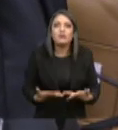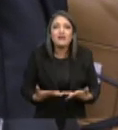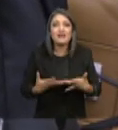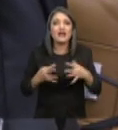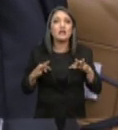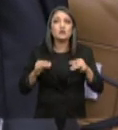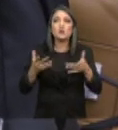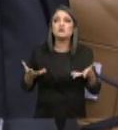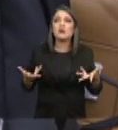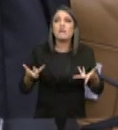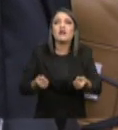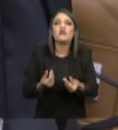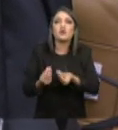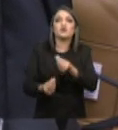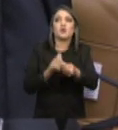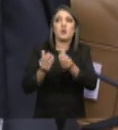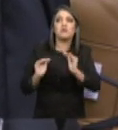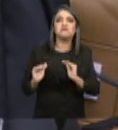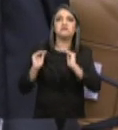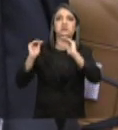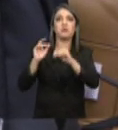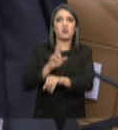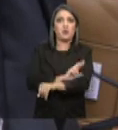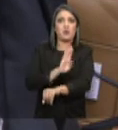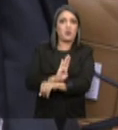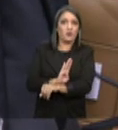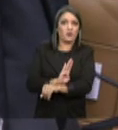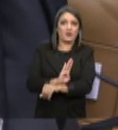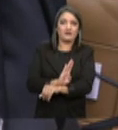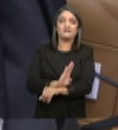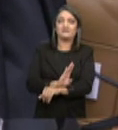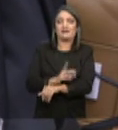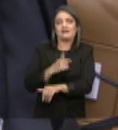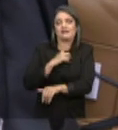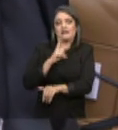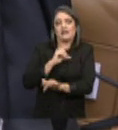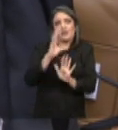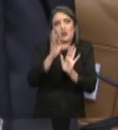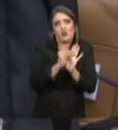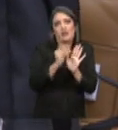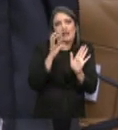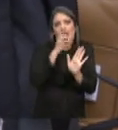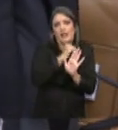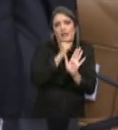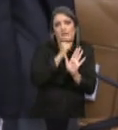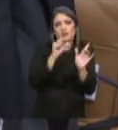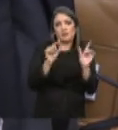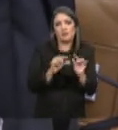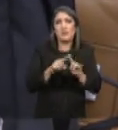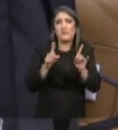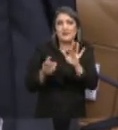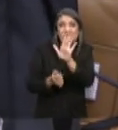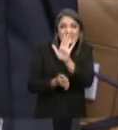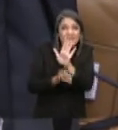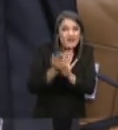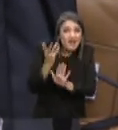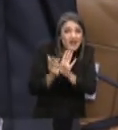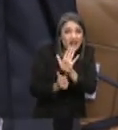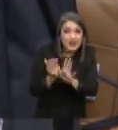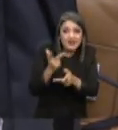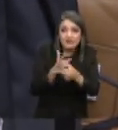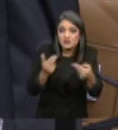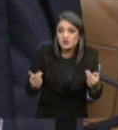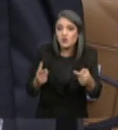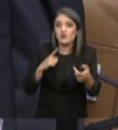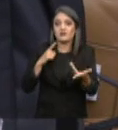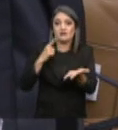nesta breve oração a vasta importante publicação e produção bibliográfica